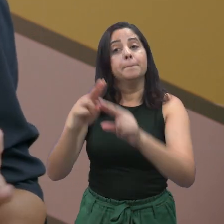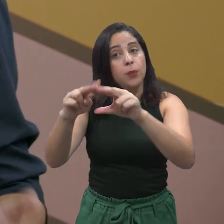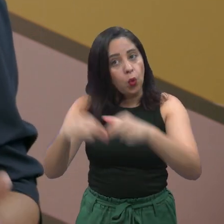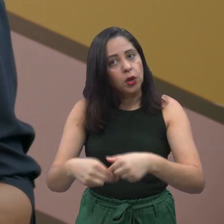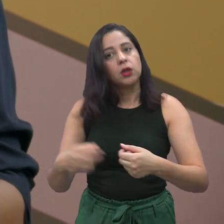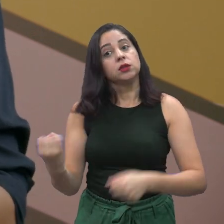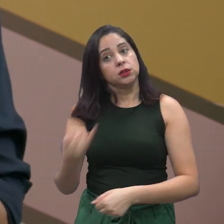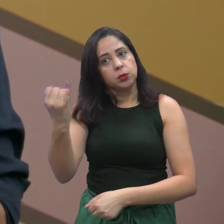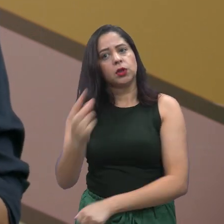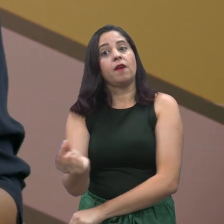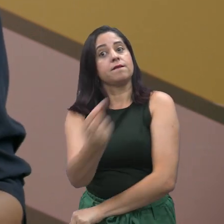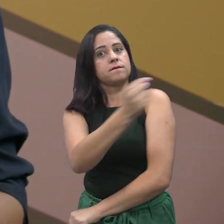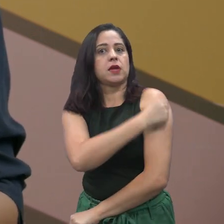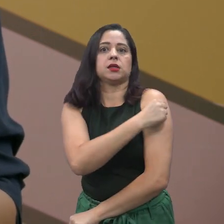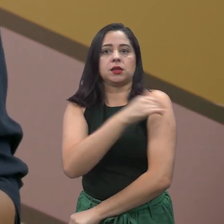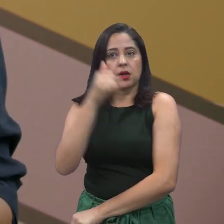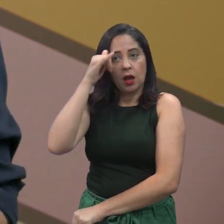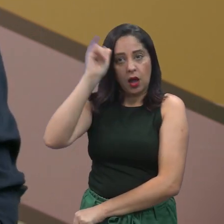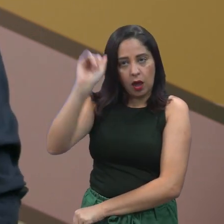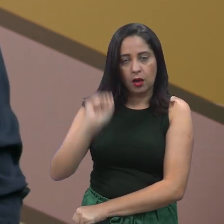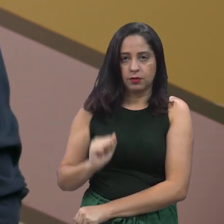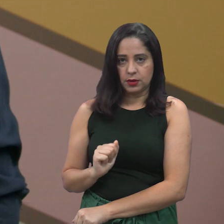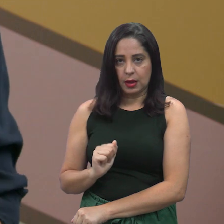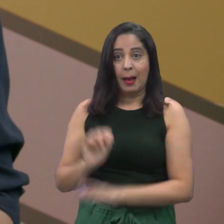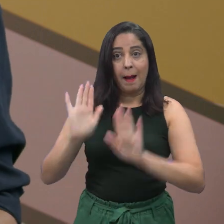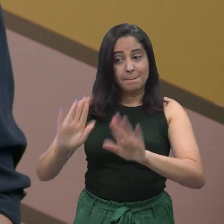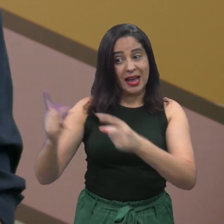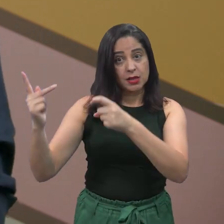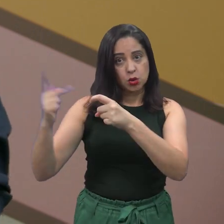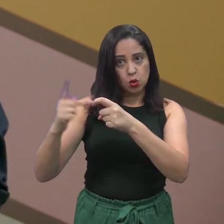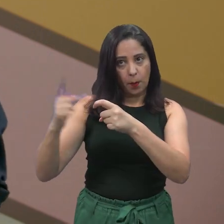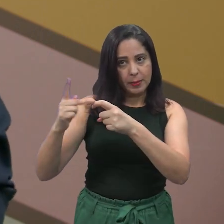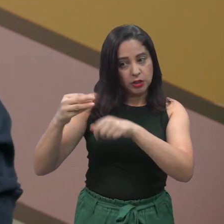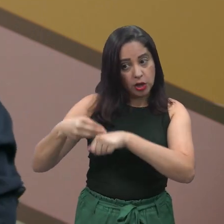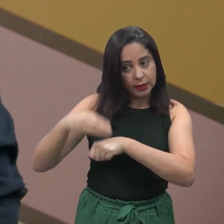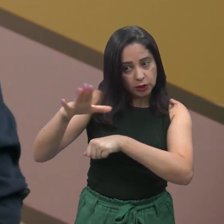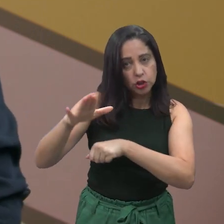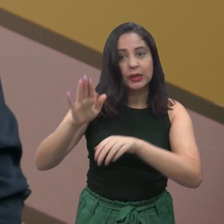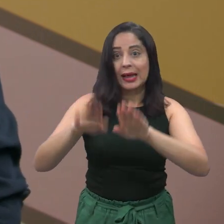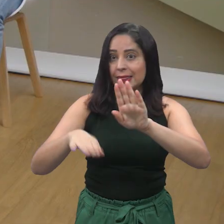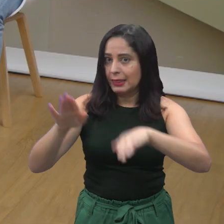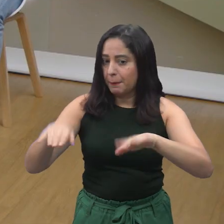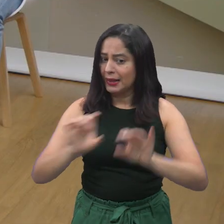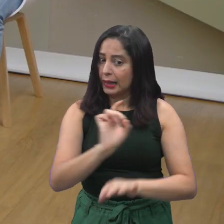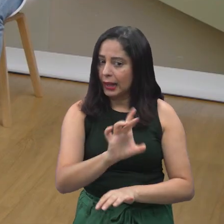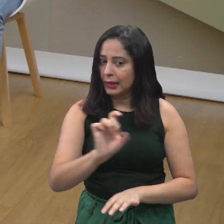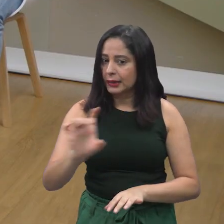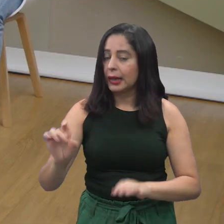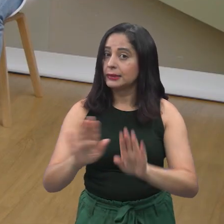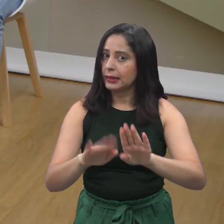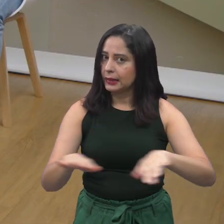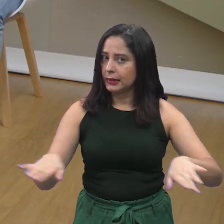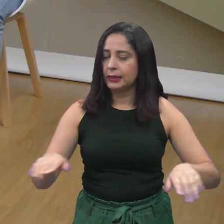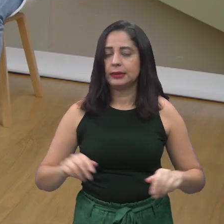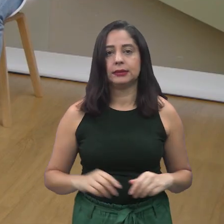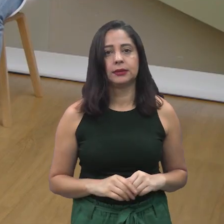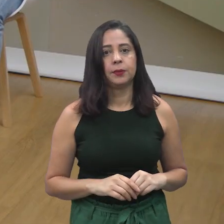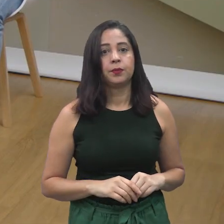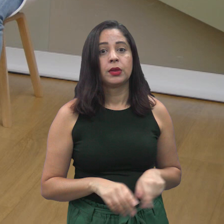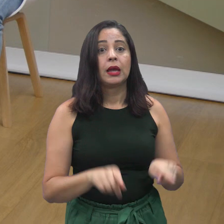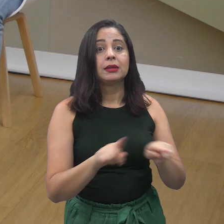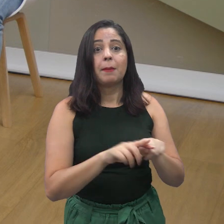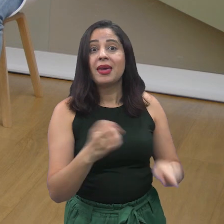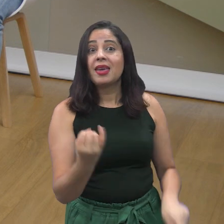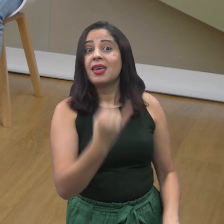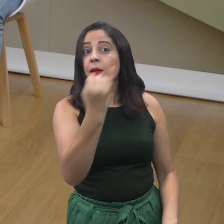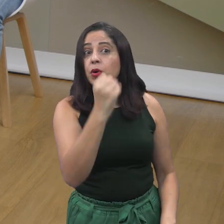vacina e temos também às vezes o anticorpo, mas isso é a critério do pediatra, dependendo da situação de cada criança. Certo. E a importância também dos pais